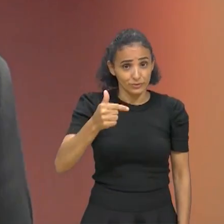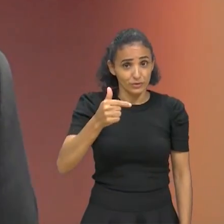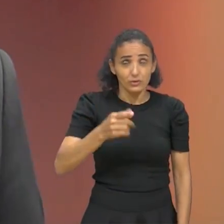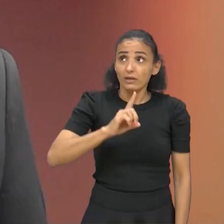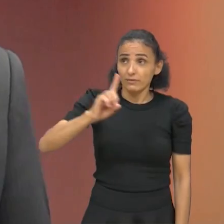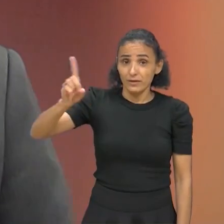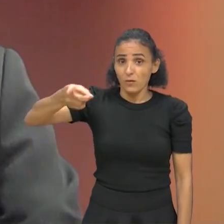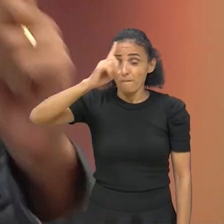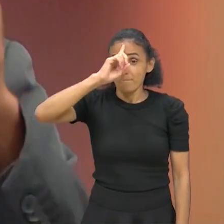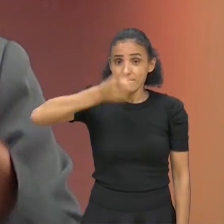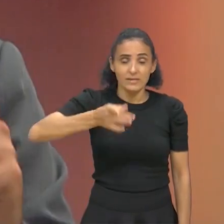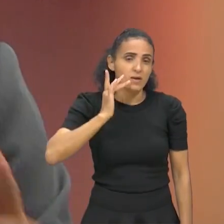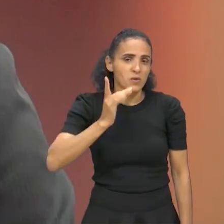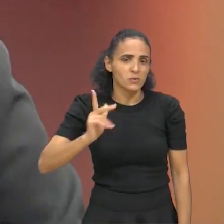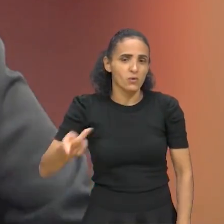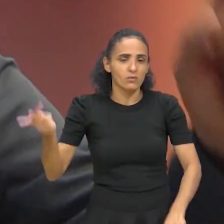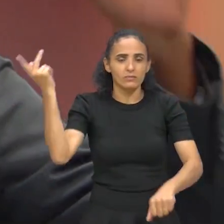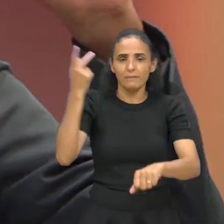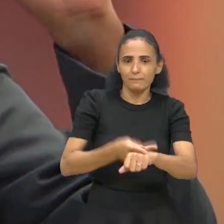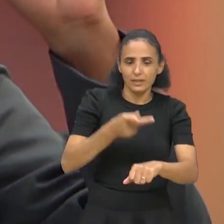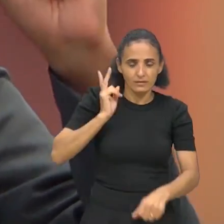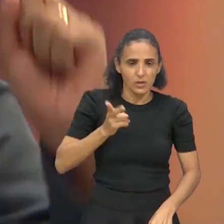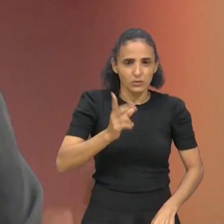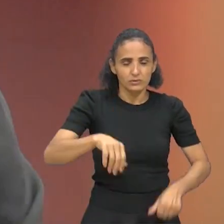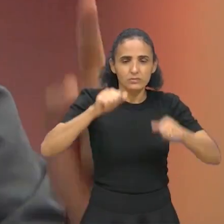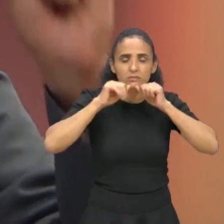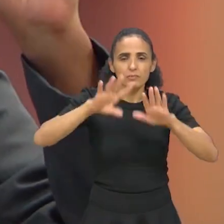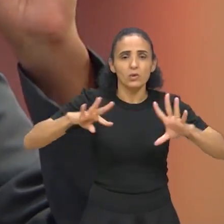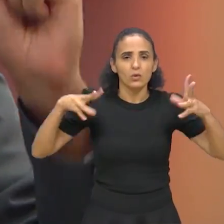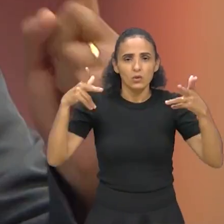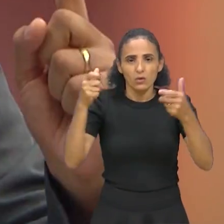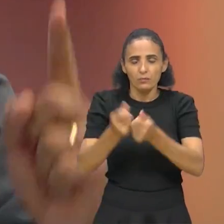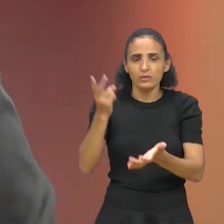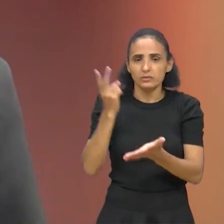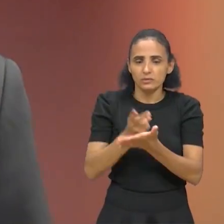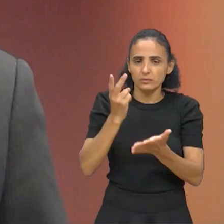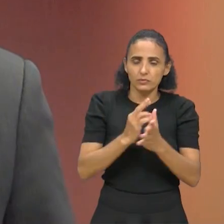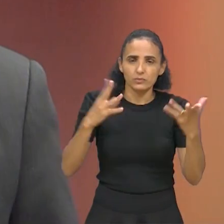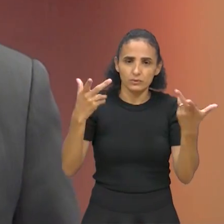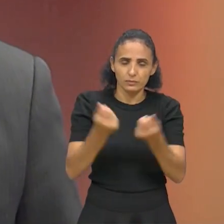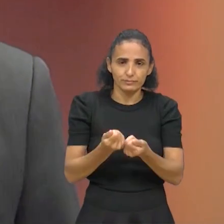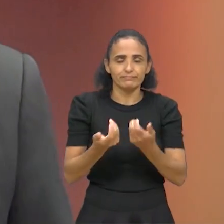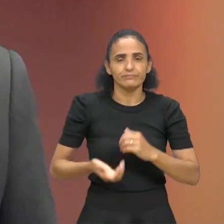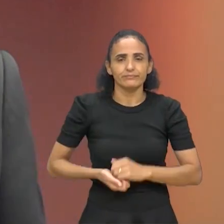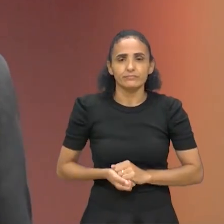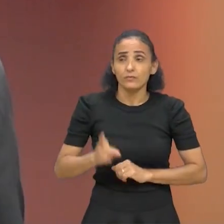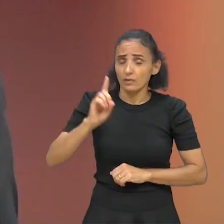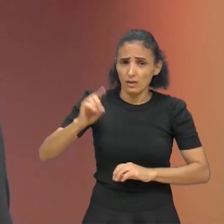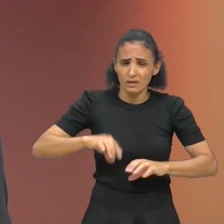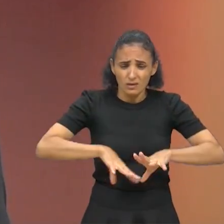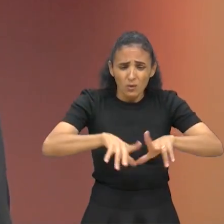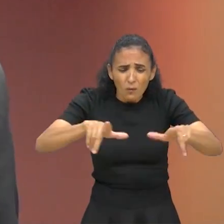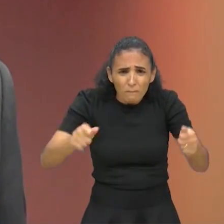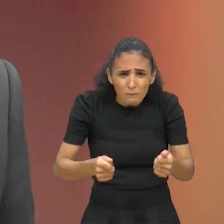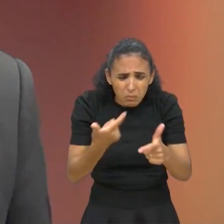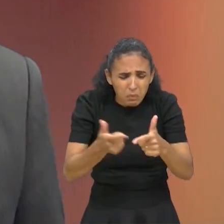do ouro, o dono da prata. Ele continua no comando de todas as coisas. Esse deserto vai ter